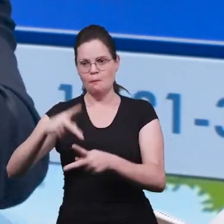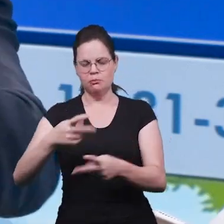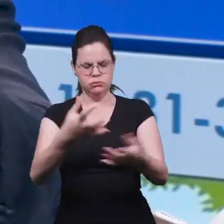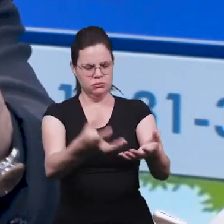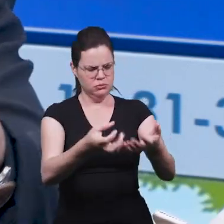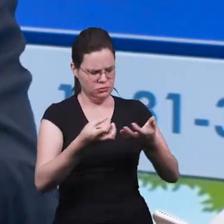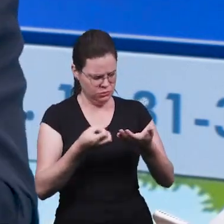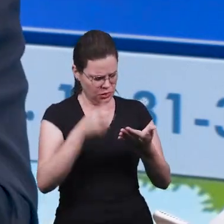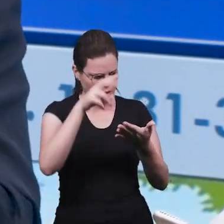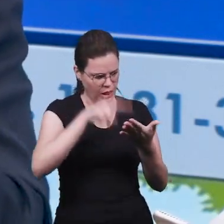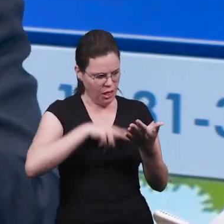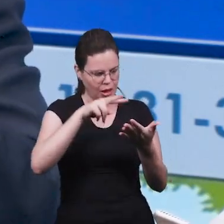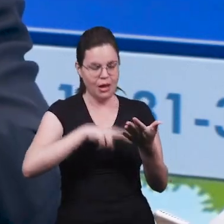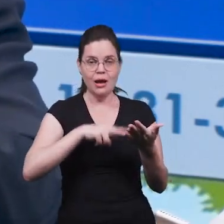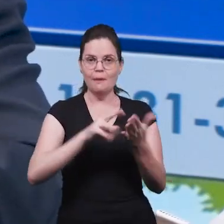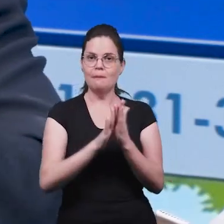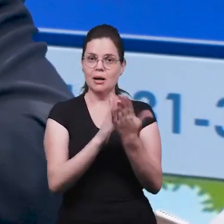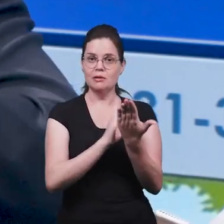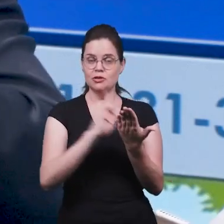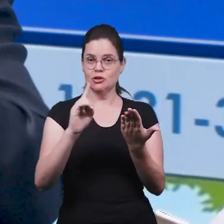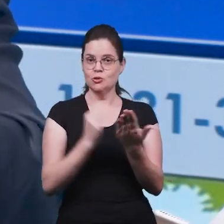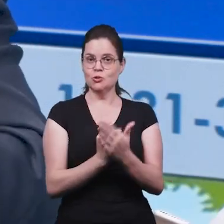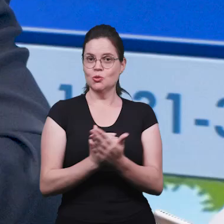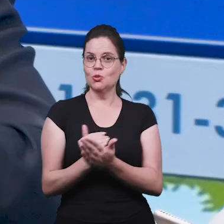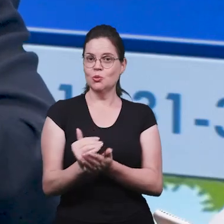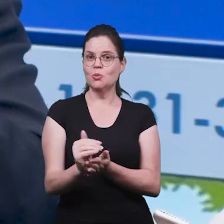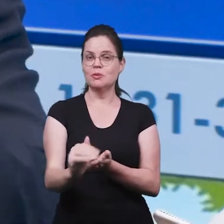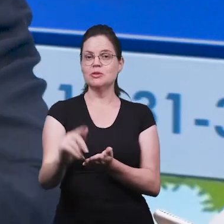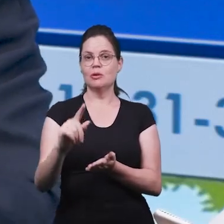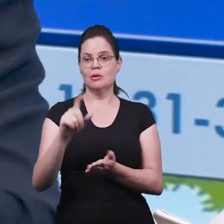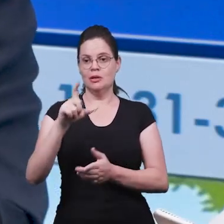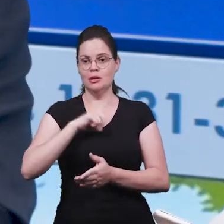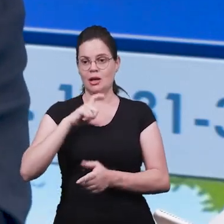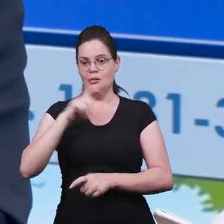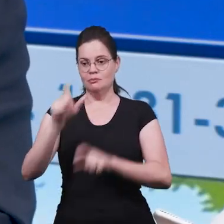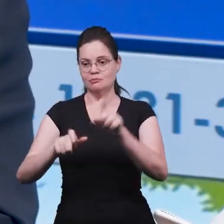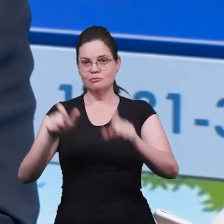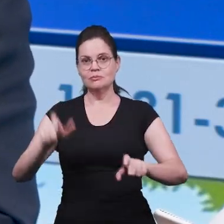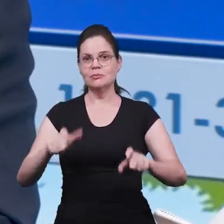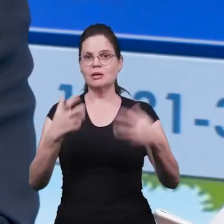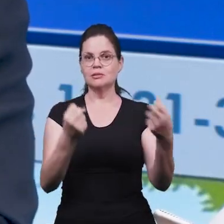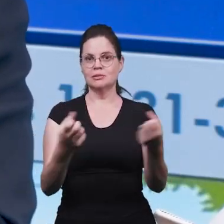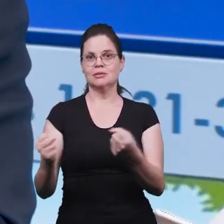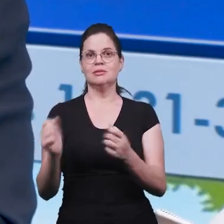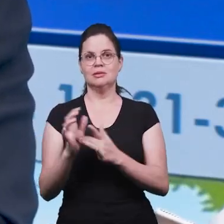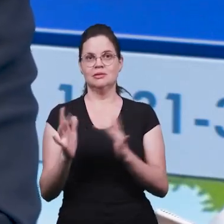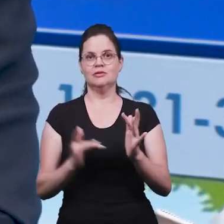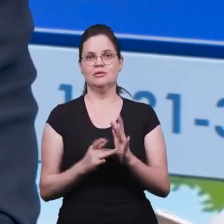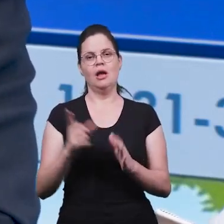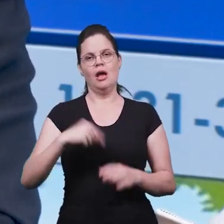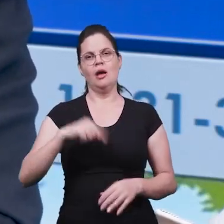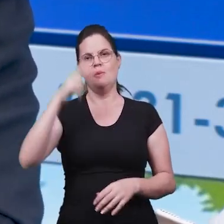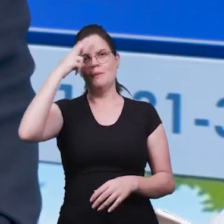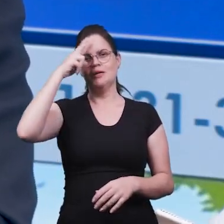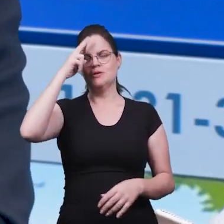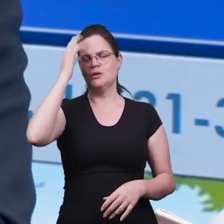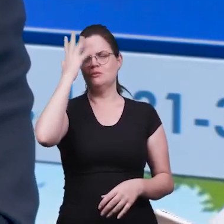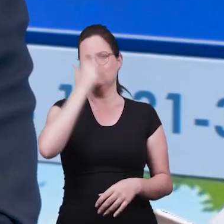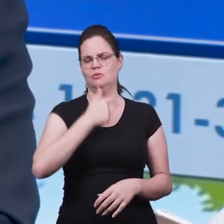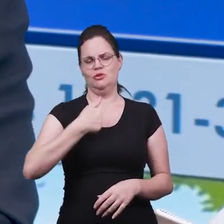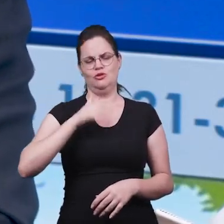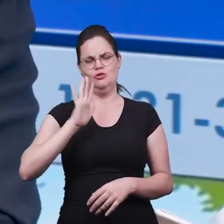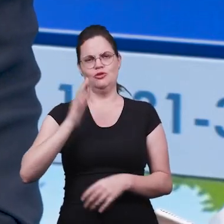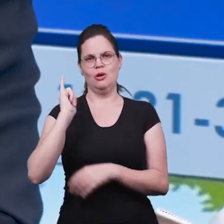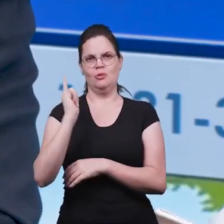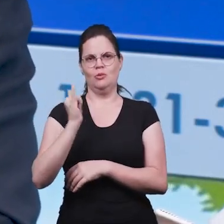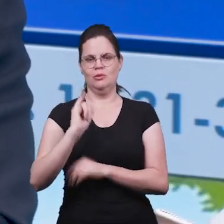a ter acesso à palavra e começou a ter muitas conversões. Né? Os valdenses é uma história muito bonita, eu contei já um pouquinho